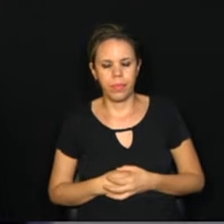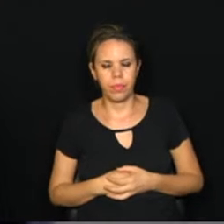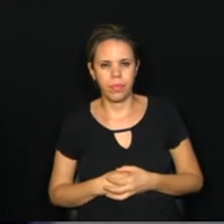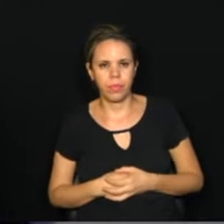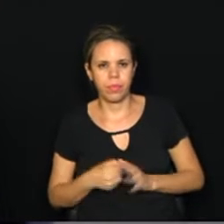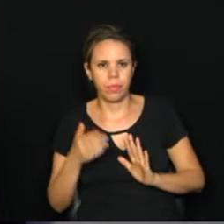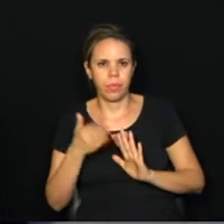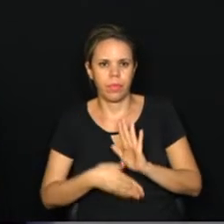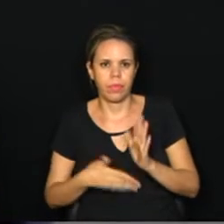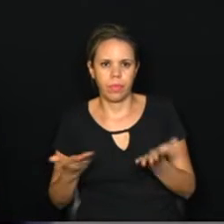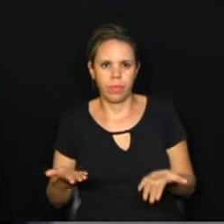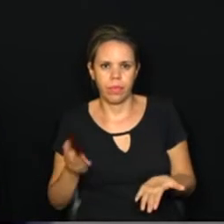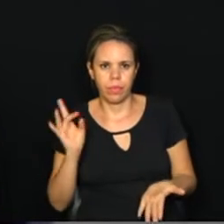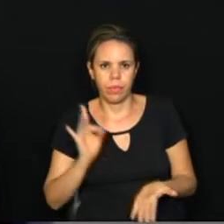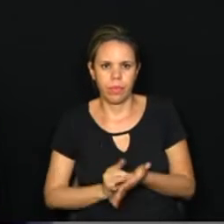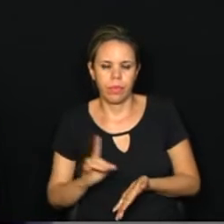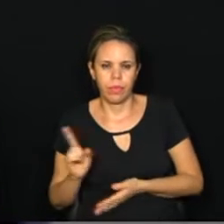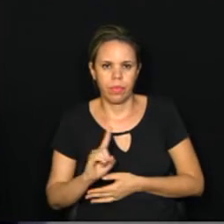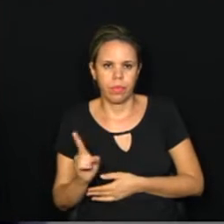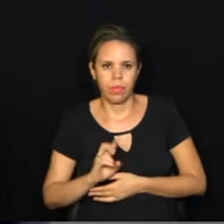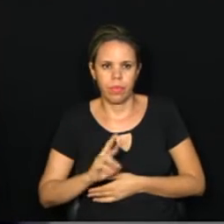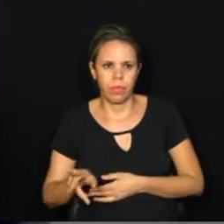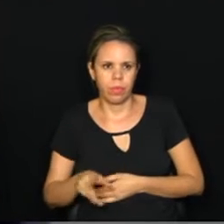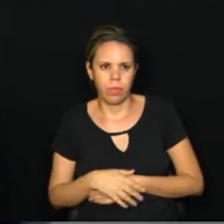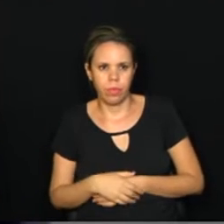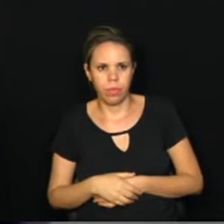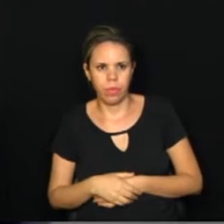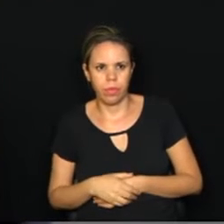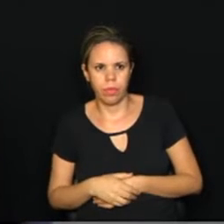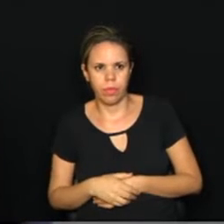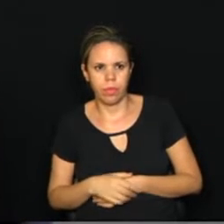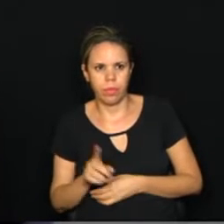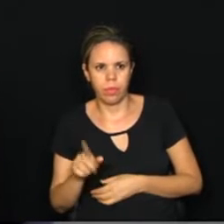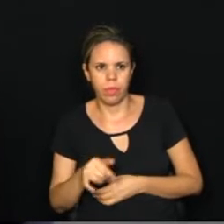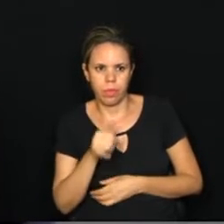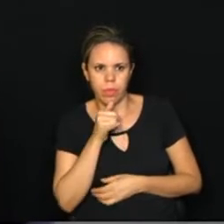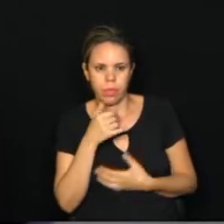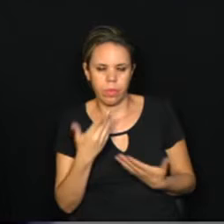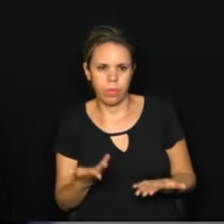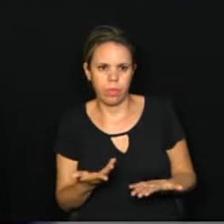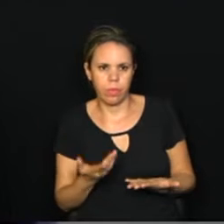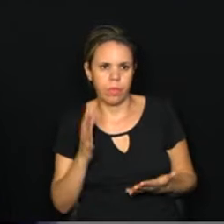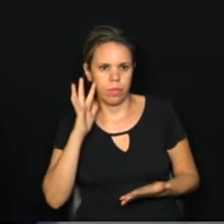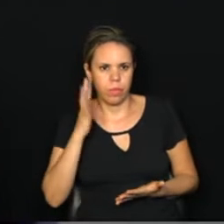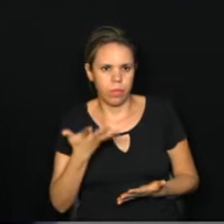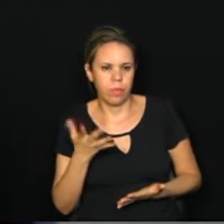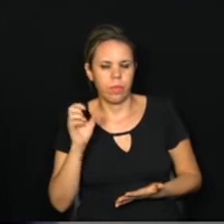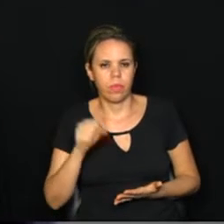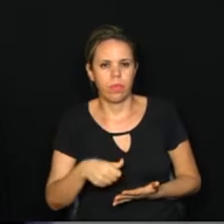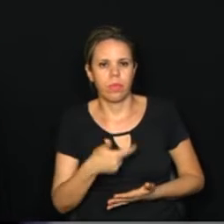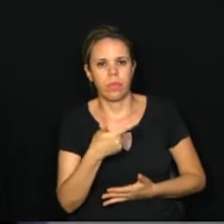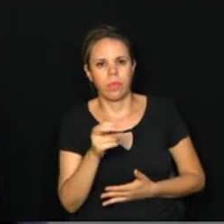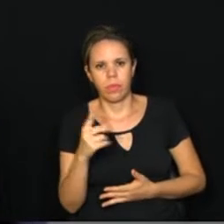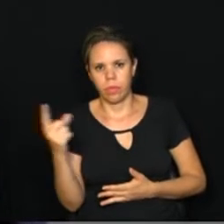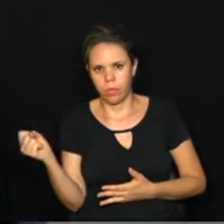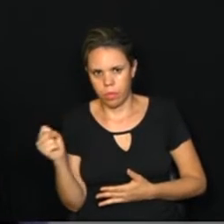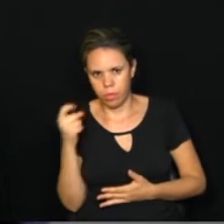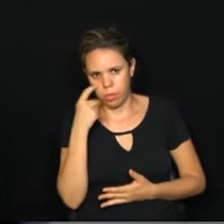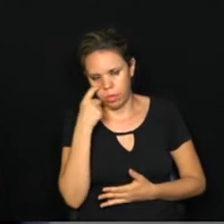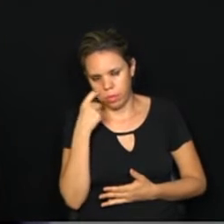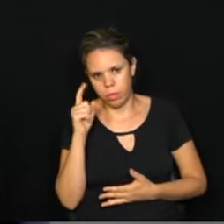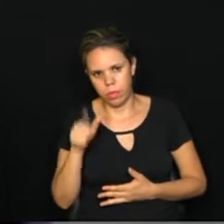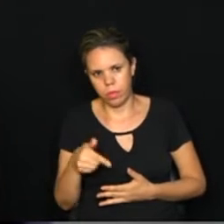constatar se aquilo é fato ou não é fato. Então, é algo que tem dado resultado desde 2018.